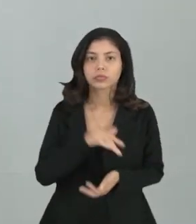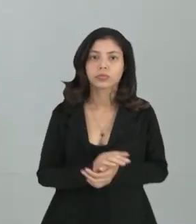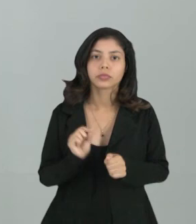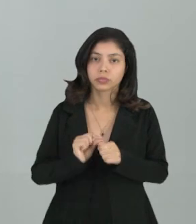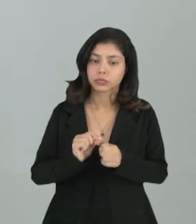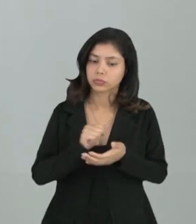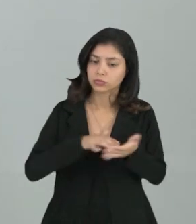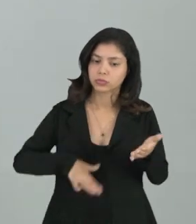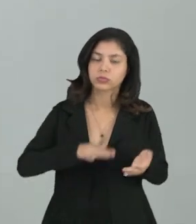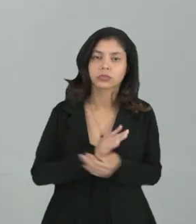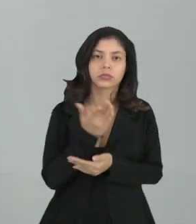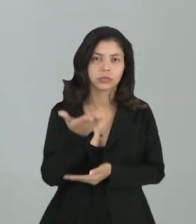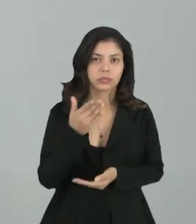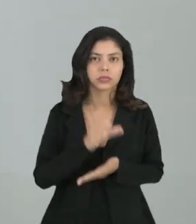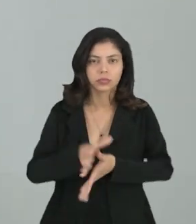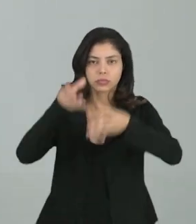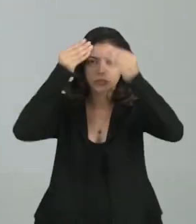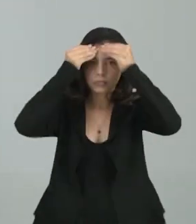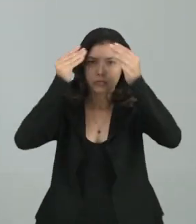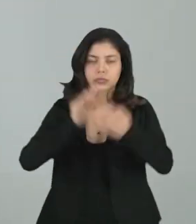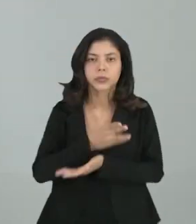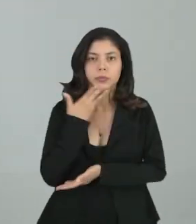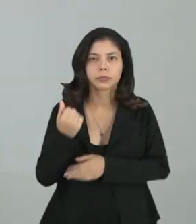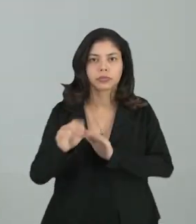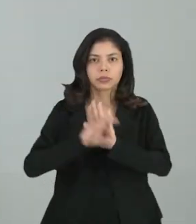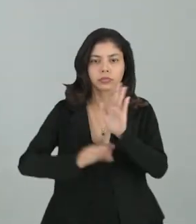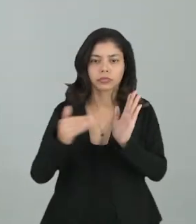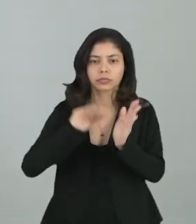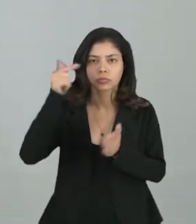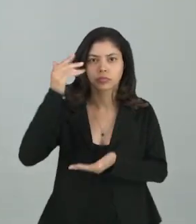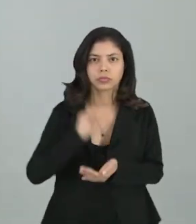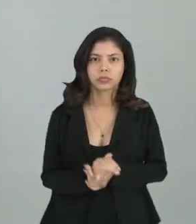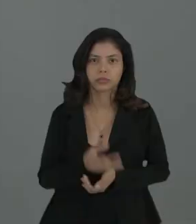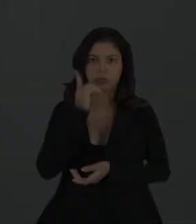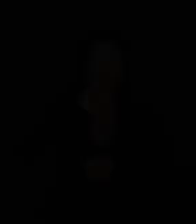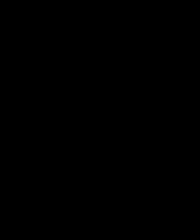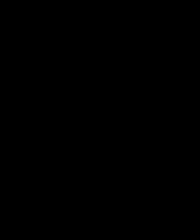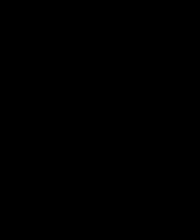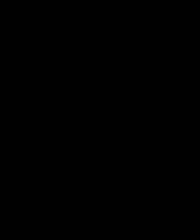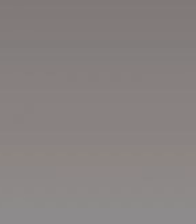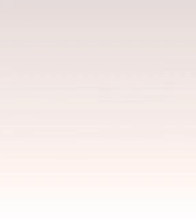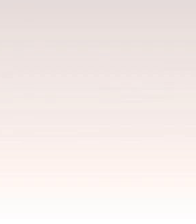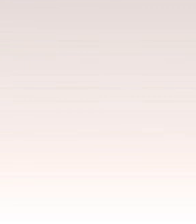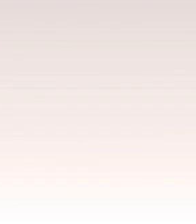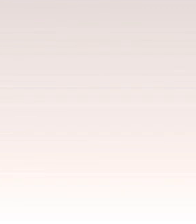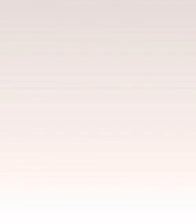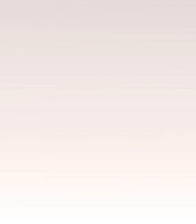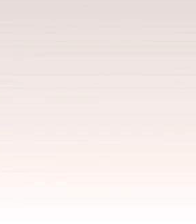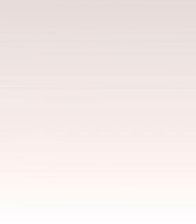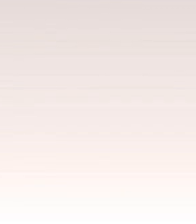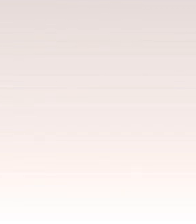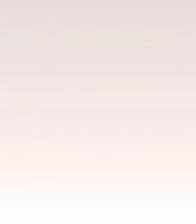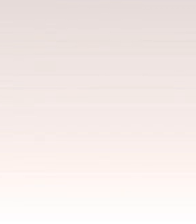bastante exercício para você fixar bem o conteúdo. Até a próxima e fiquem com Deus.